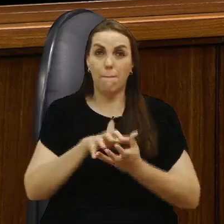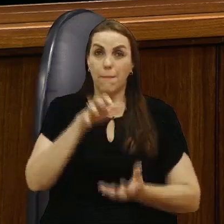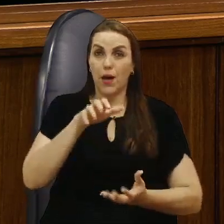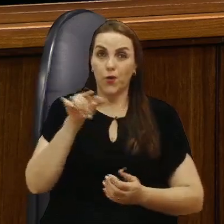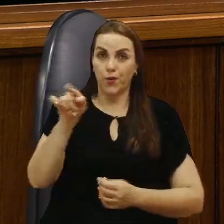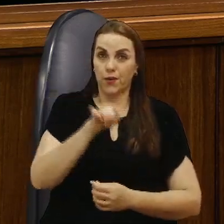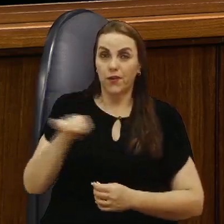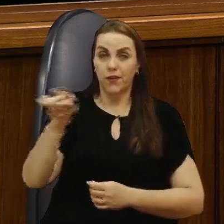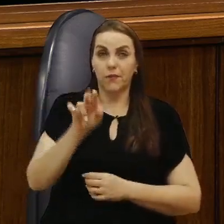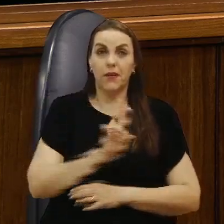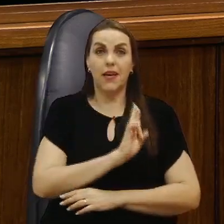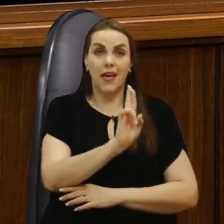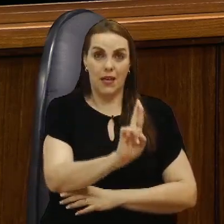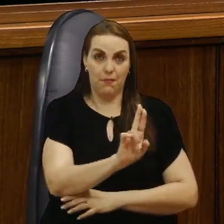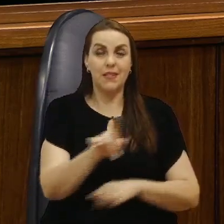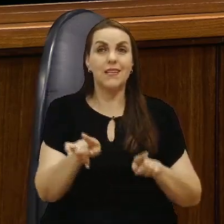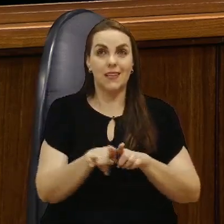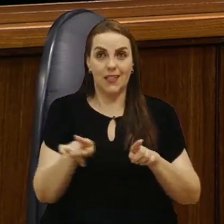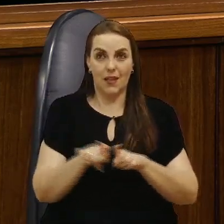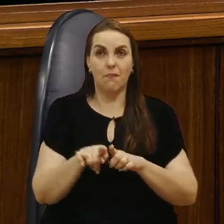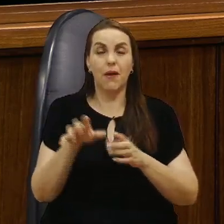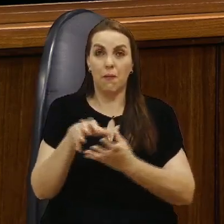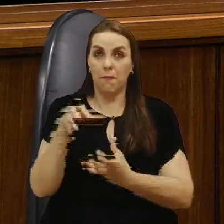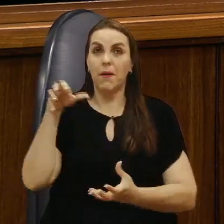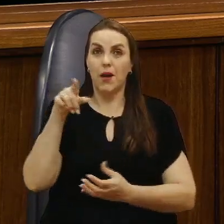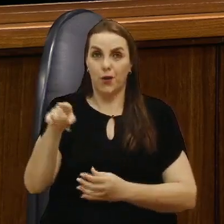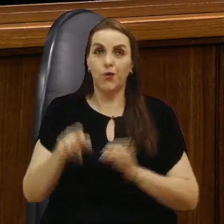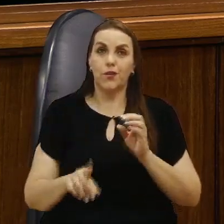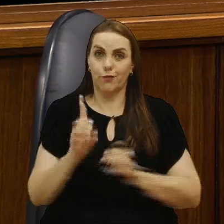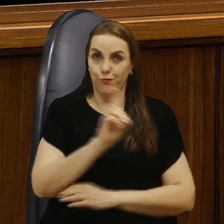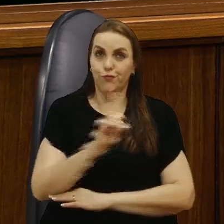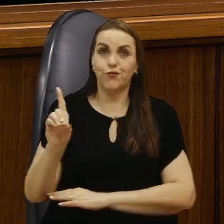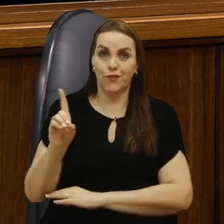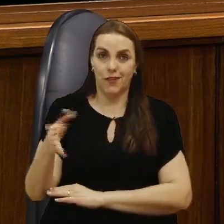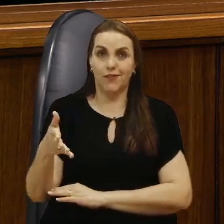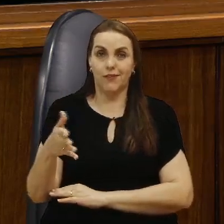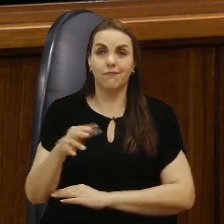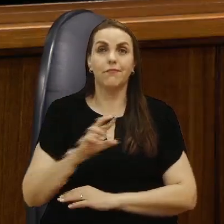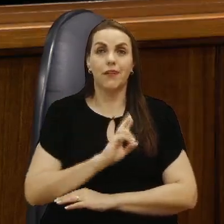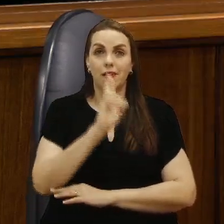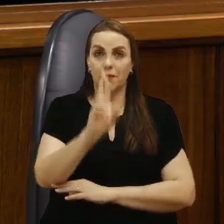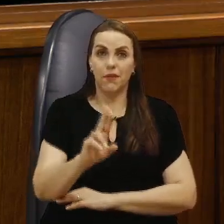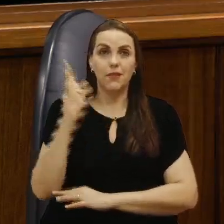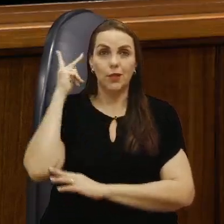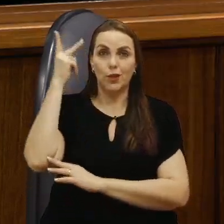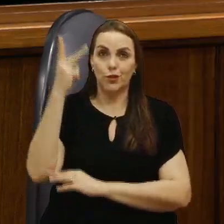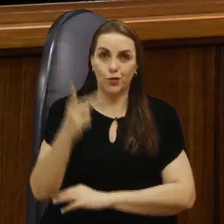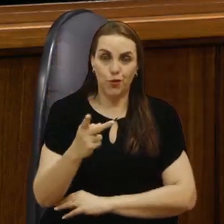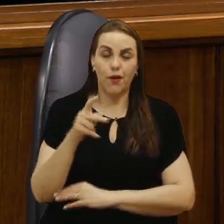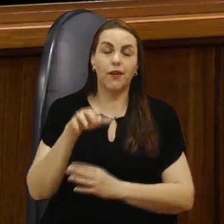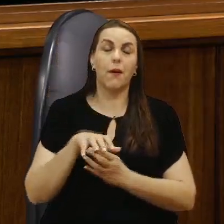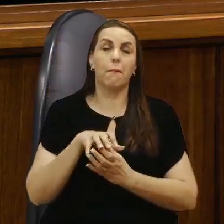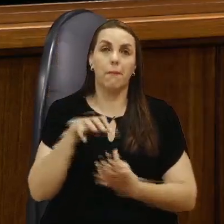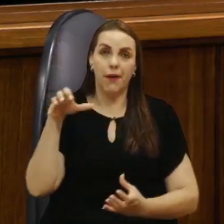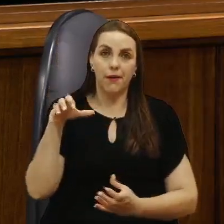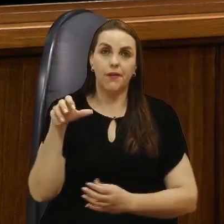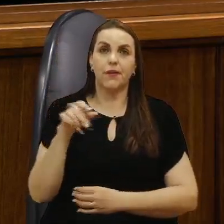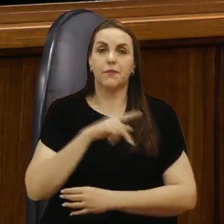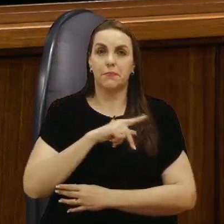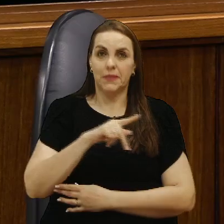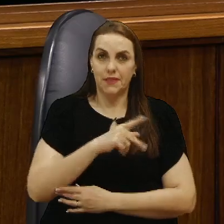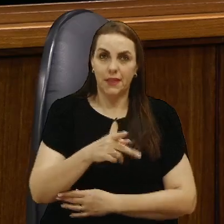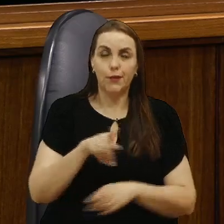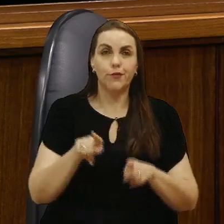representa também a maioria do parlamento, que é uma maioria de direita, representa historicamente a maioria dos presidenciáveis, que